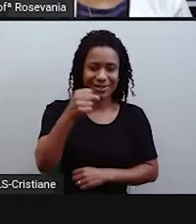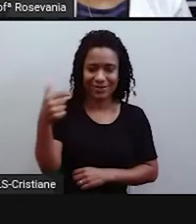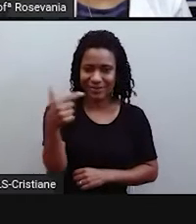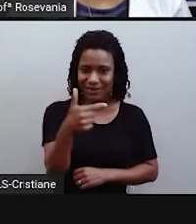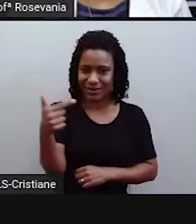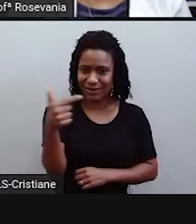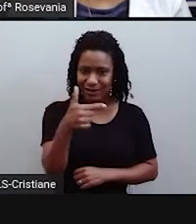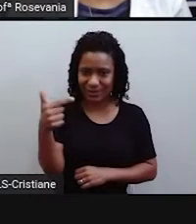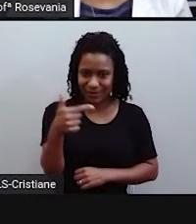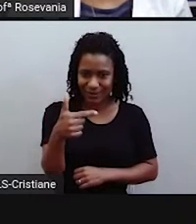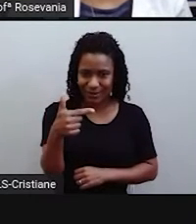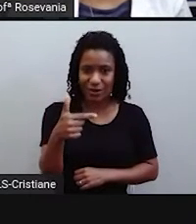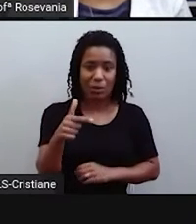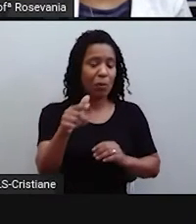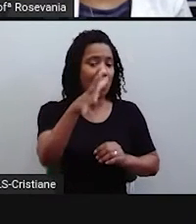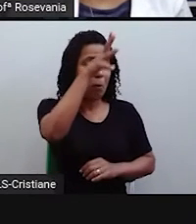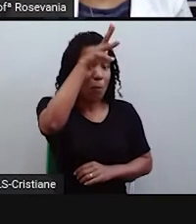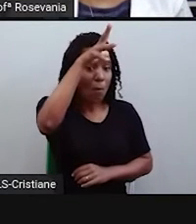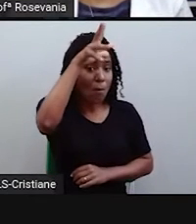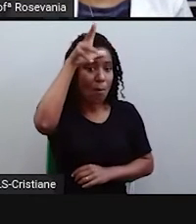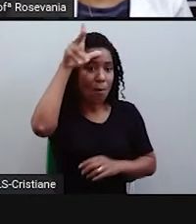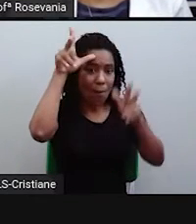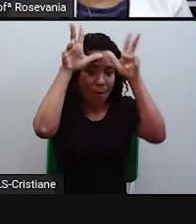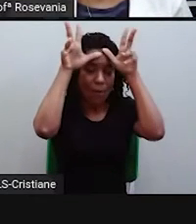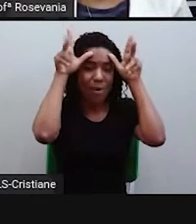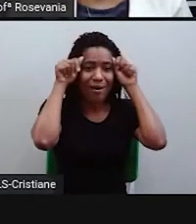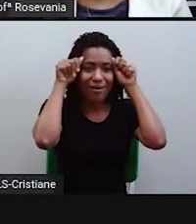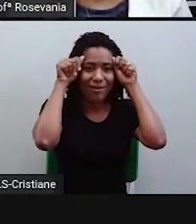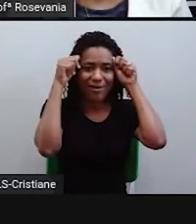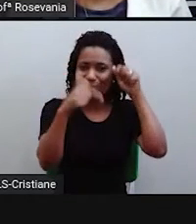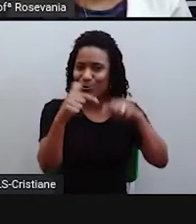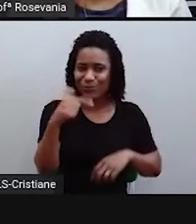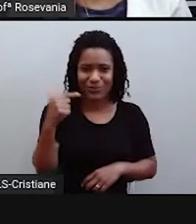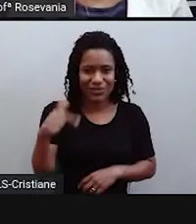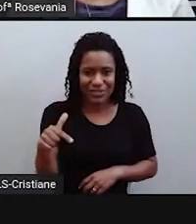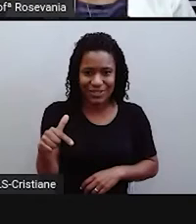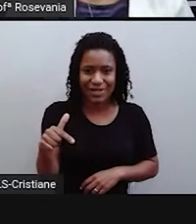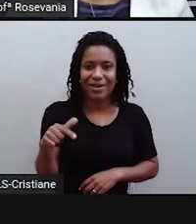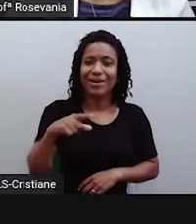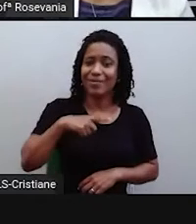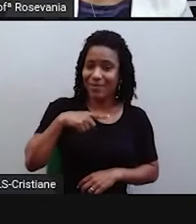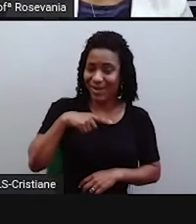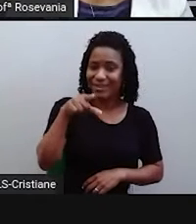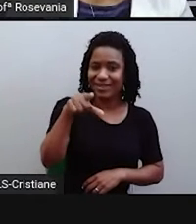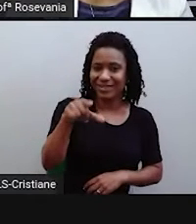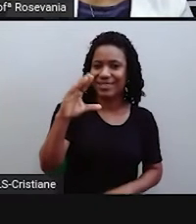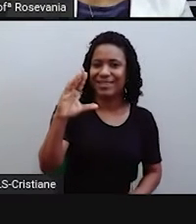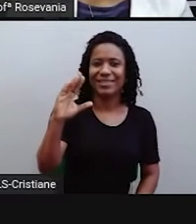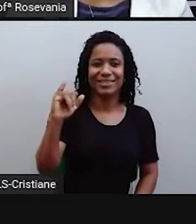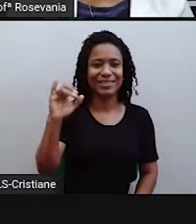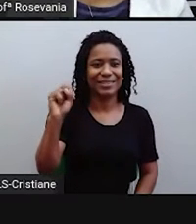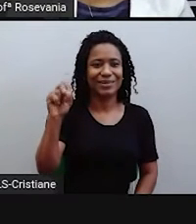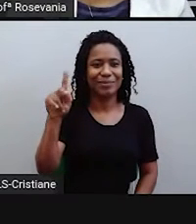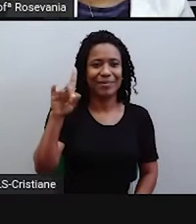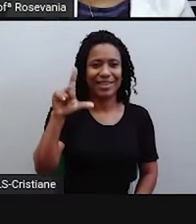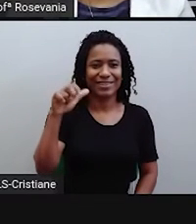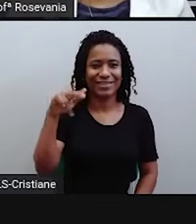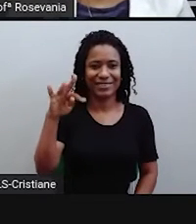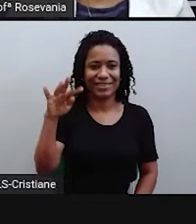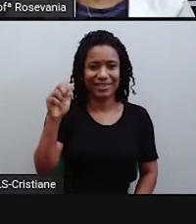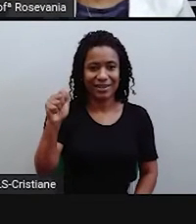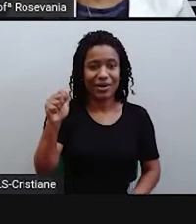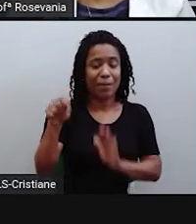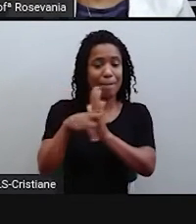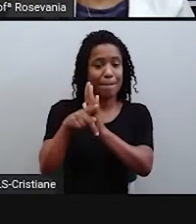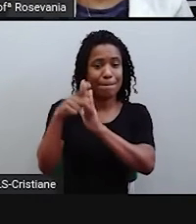Olha aqui, não existiu o Acre, Tá vendo? Mas a gente tinha a Cisplatina. Que é onde hoje é o Uruguai, né? A gente encerra o